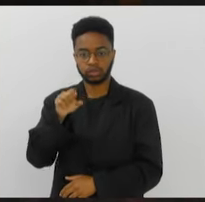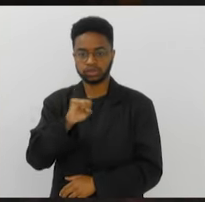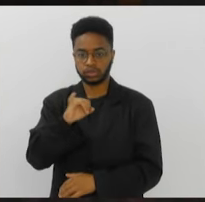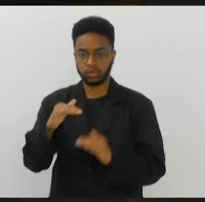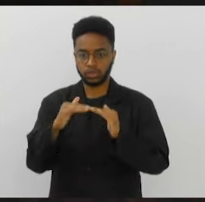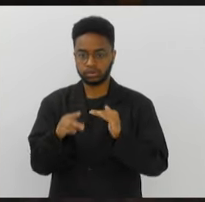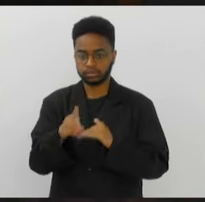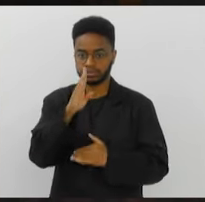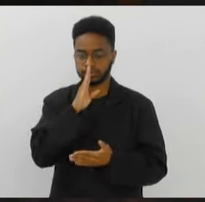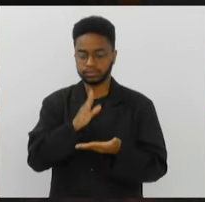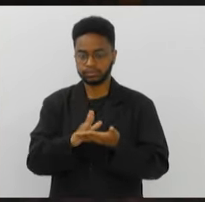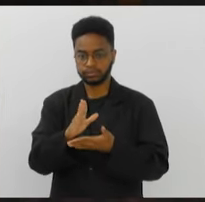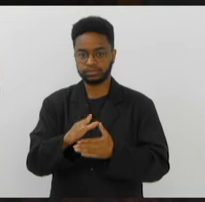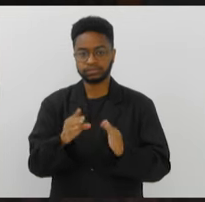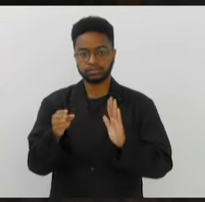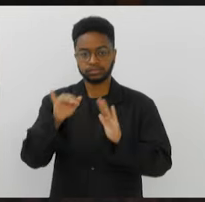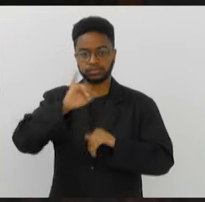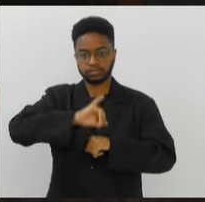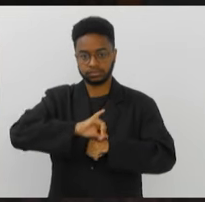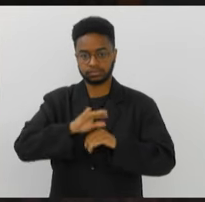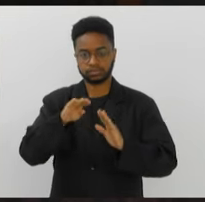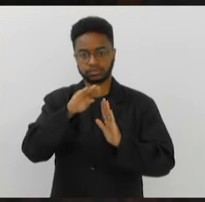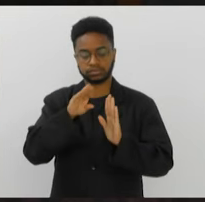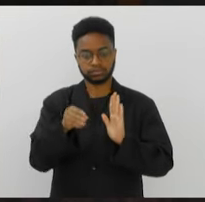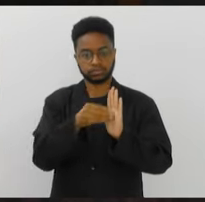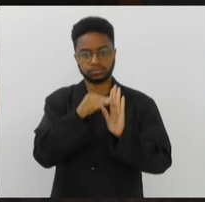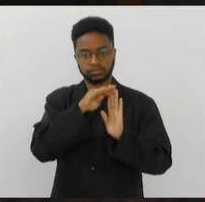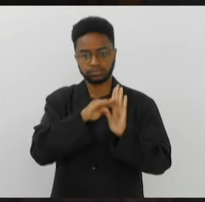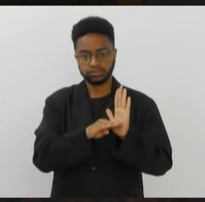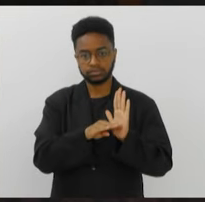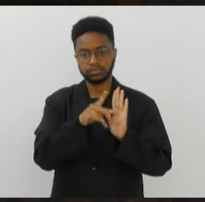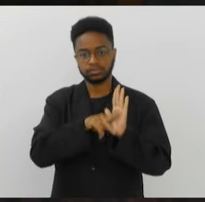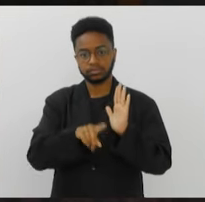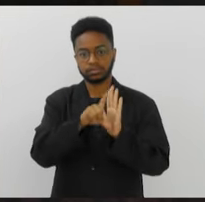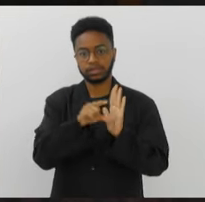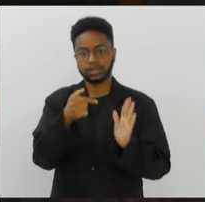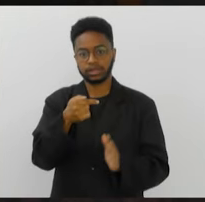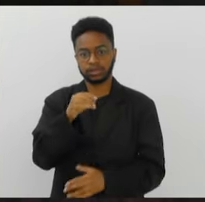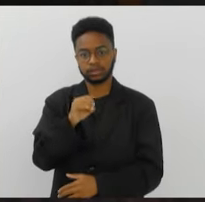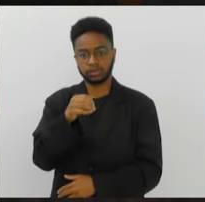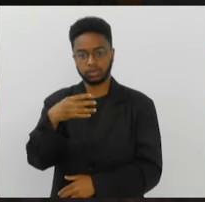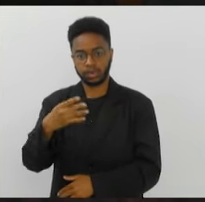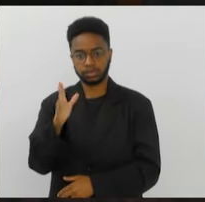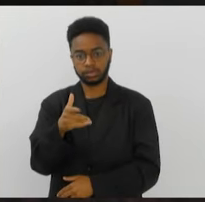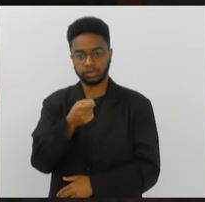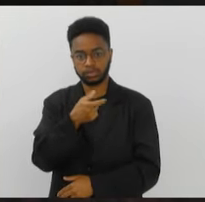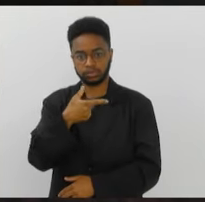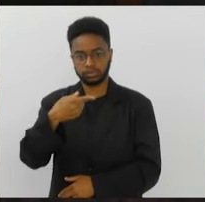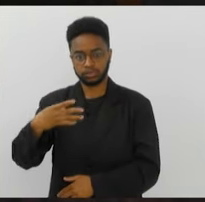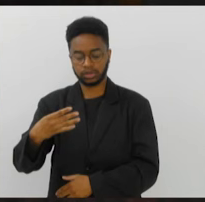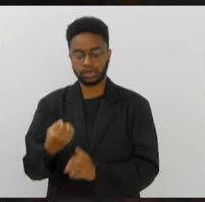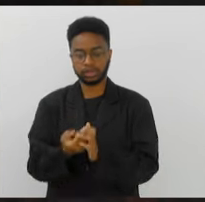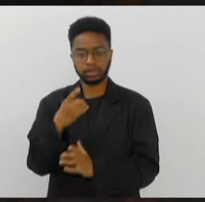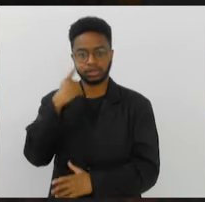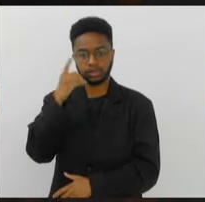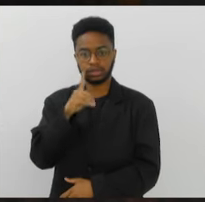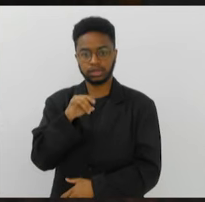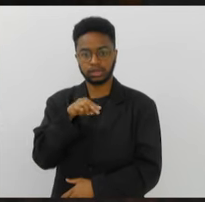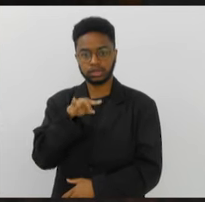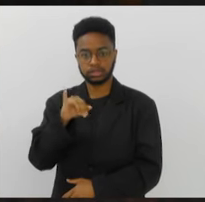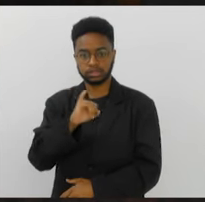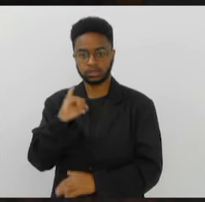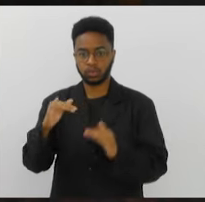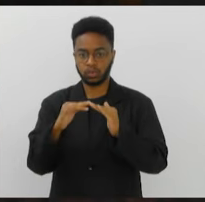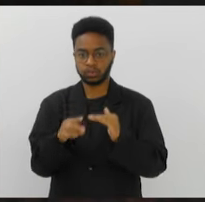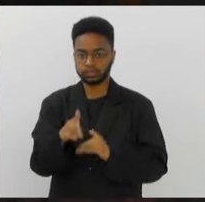como estão aprovados. Há sobre a mesa requerimento de inclusão do projeto de lei 704 de 24. Deputada Dani Monteiro, os senhores que aprovam,